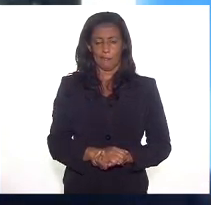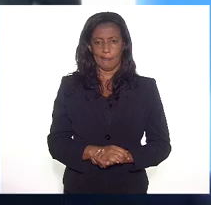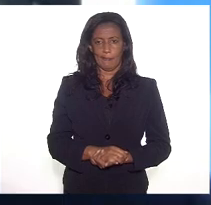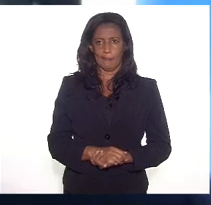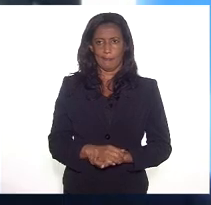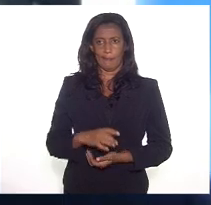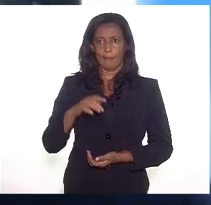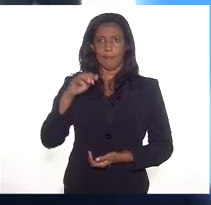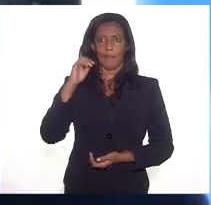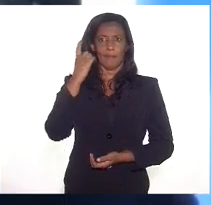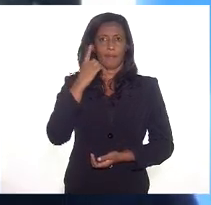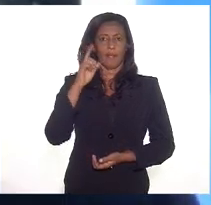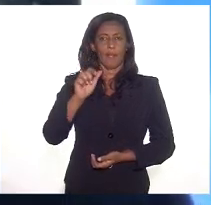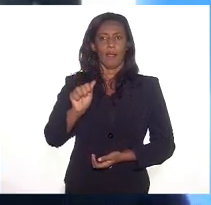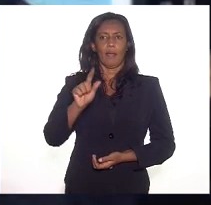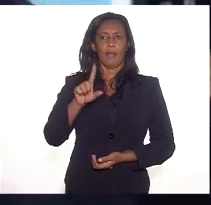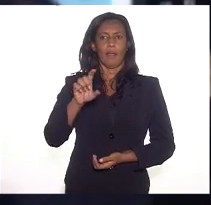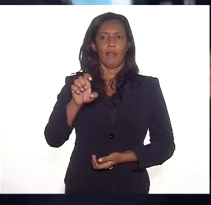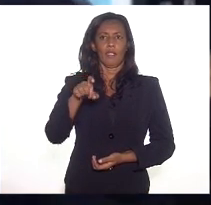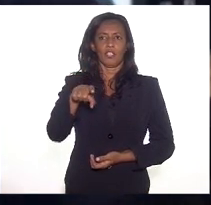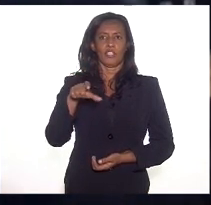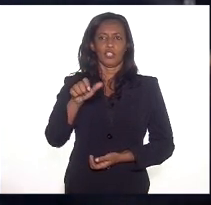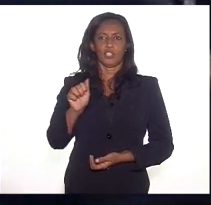Deputado Alexandre Freitas.